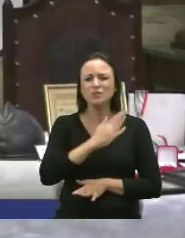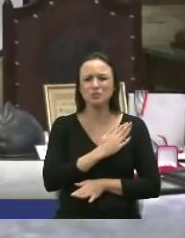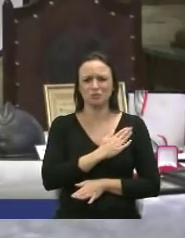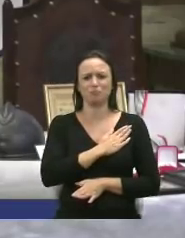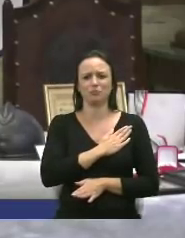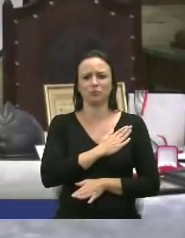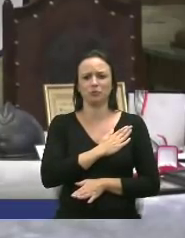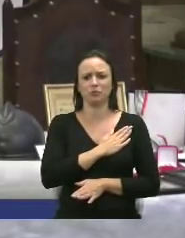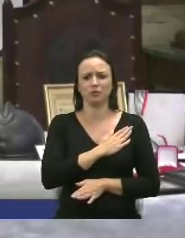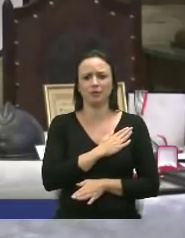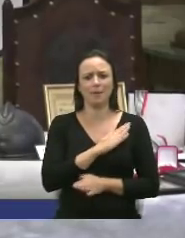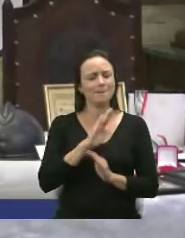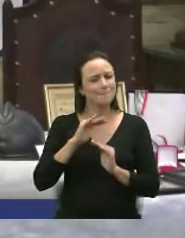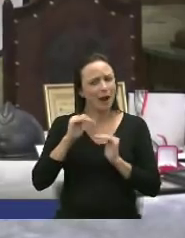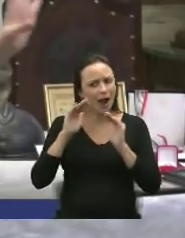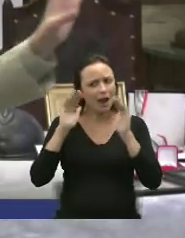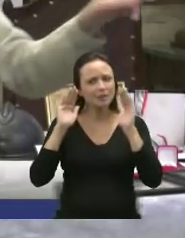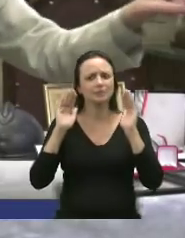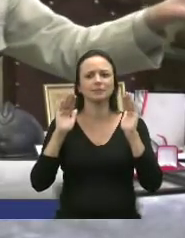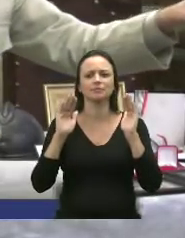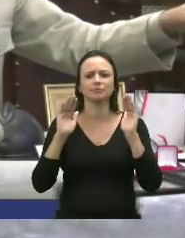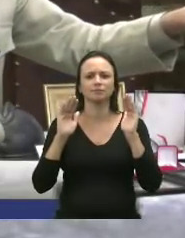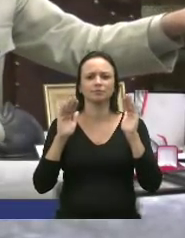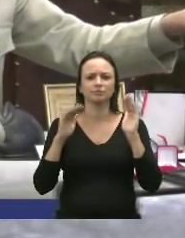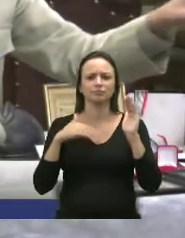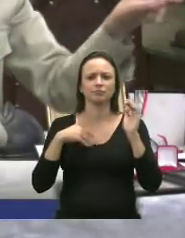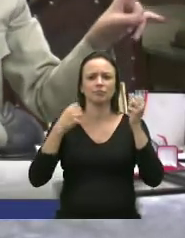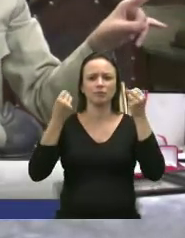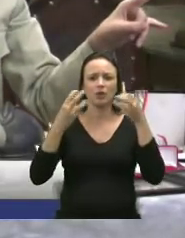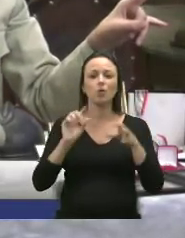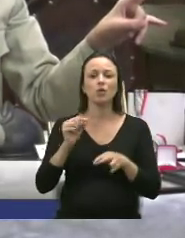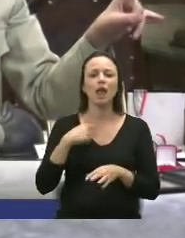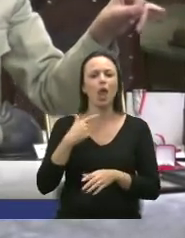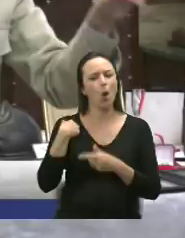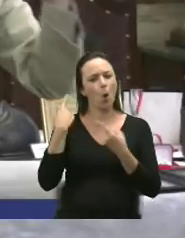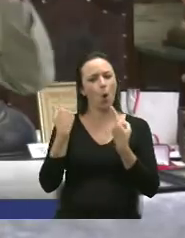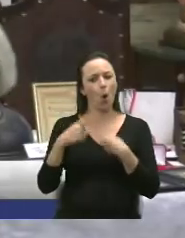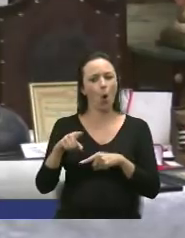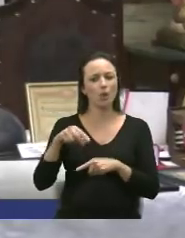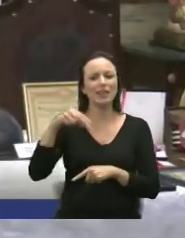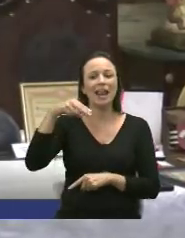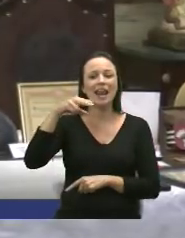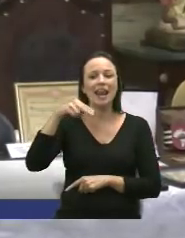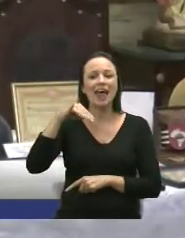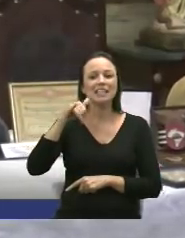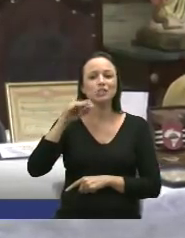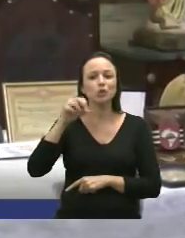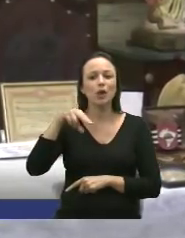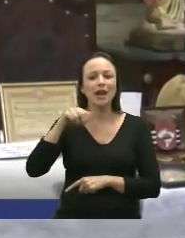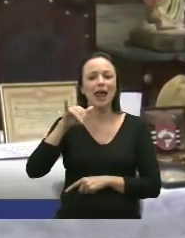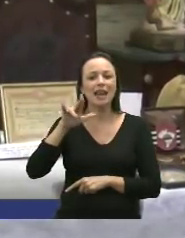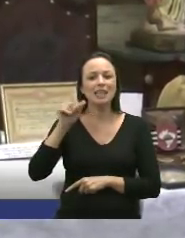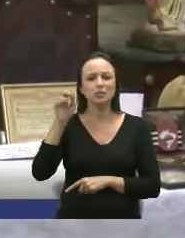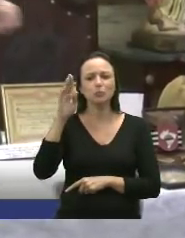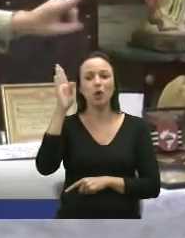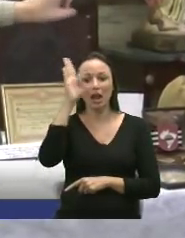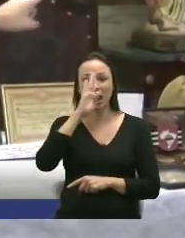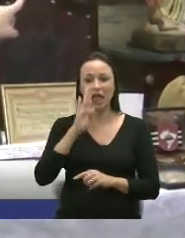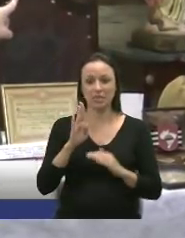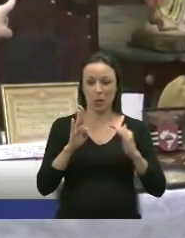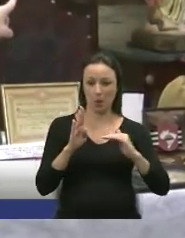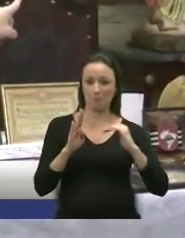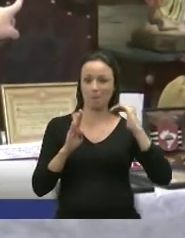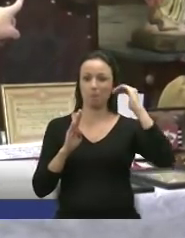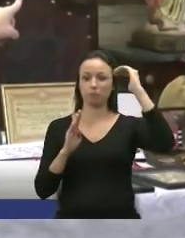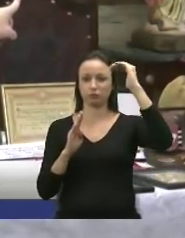patriotismo, me permitam explicar, eu sou contra nacionalismo. Nacionalista é aquele que diz que sua nação é superior, e a história